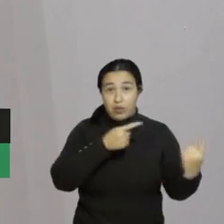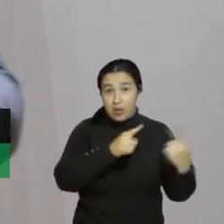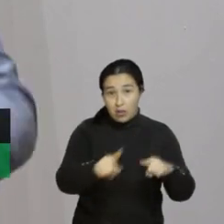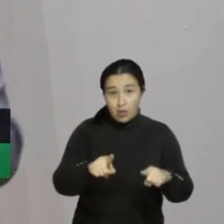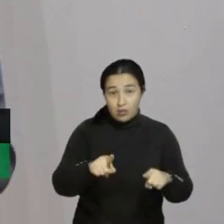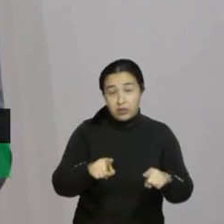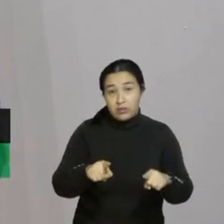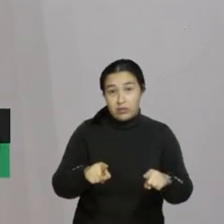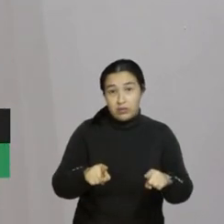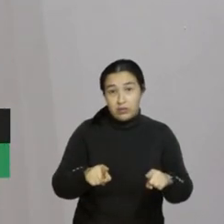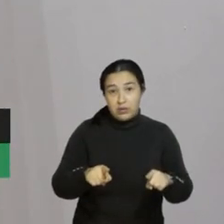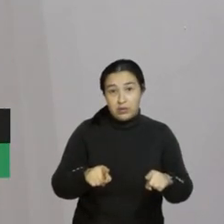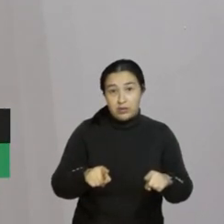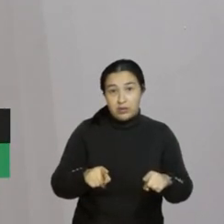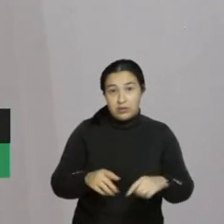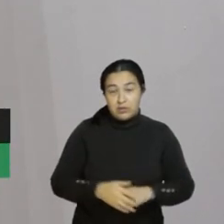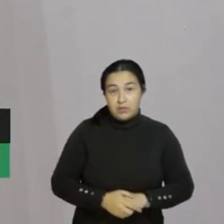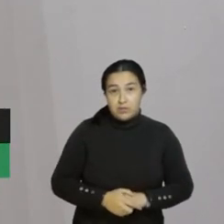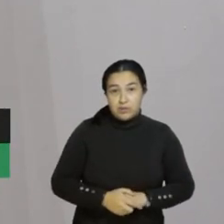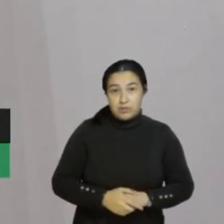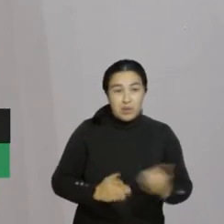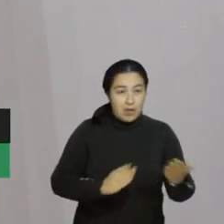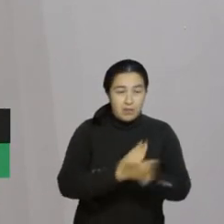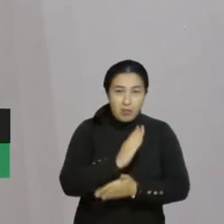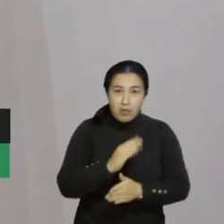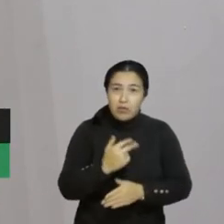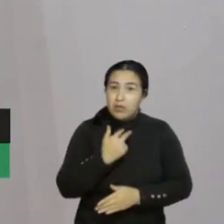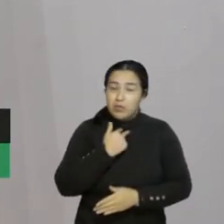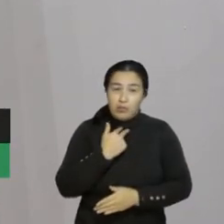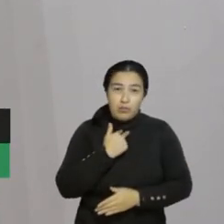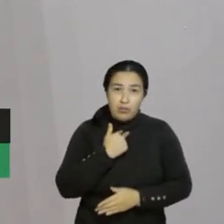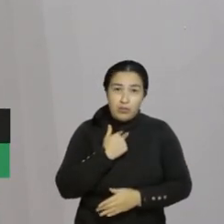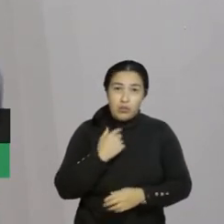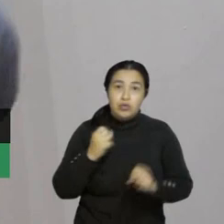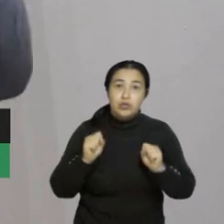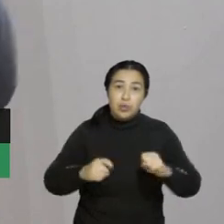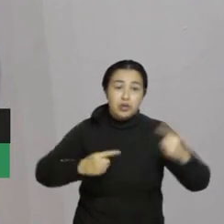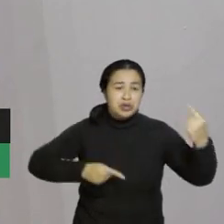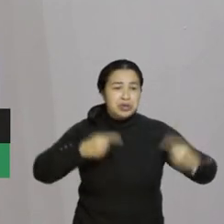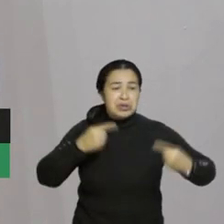vou depender de mim, isso não vai aprovar. Mas que sequer a gente possa debater aqui,